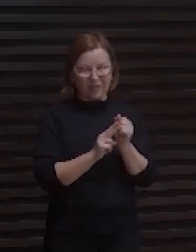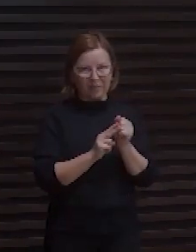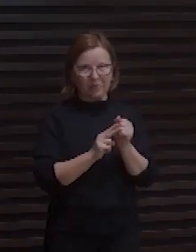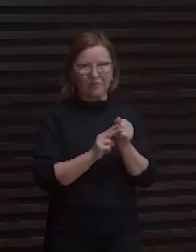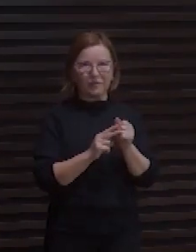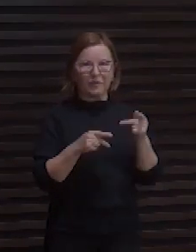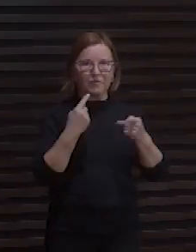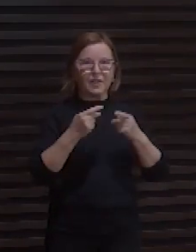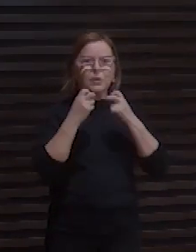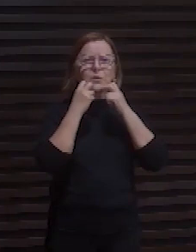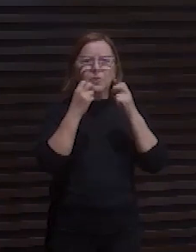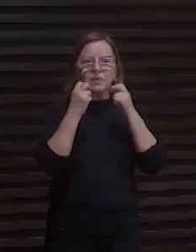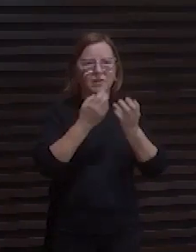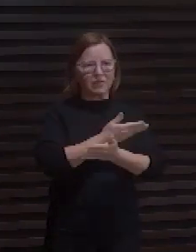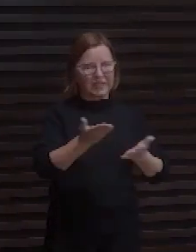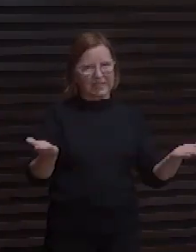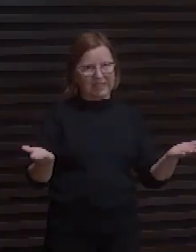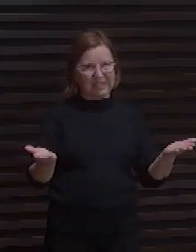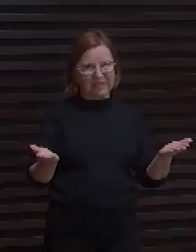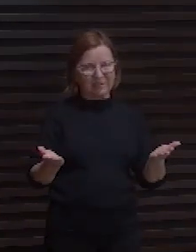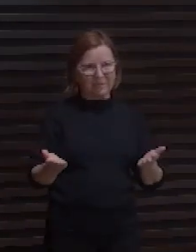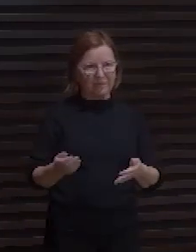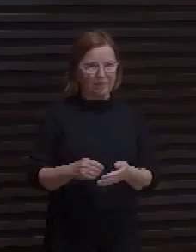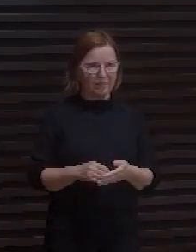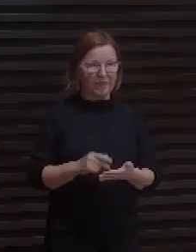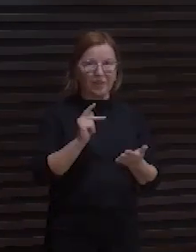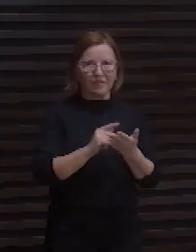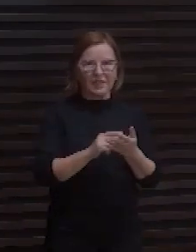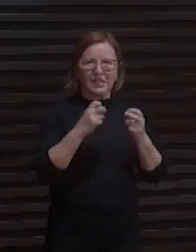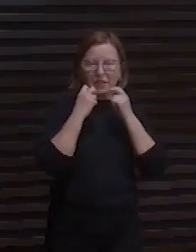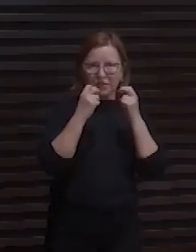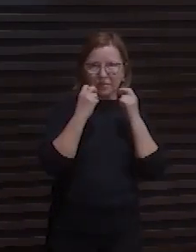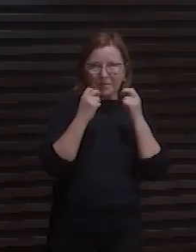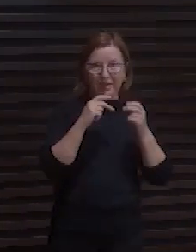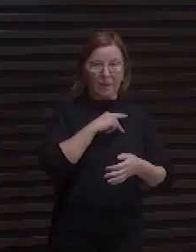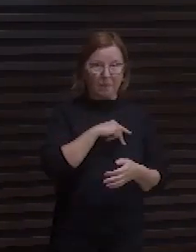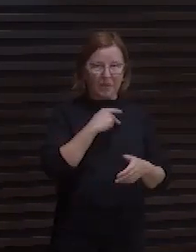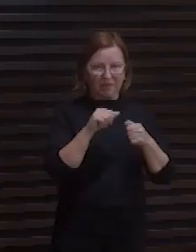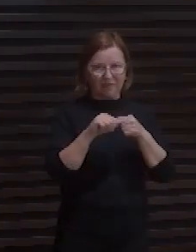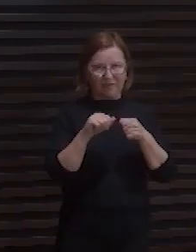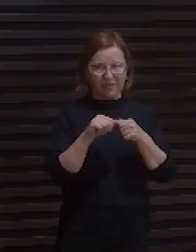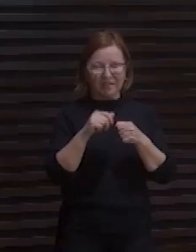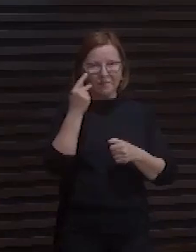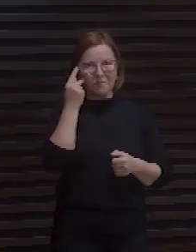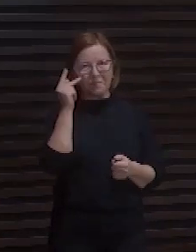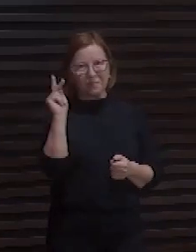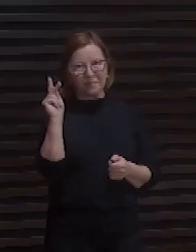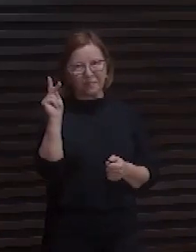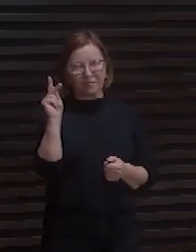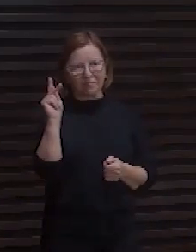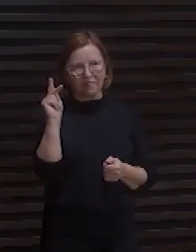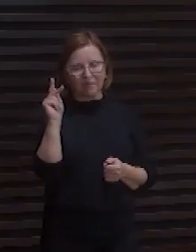rogo-vos. É uma verdadeira súplica que Paulo está fazendo para